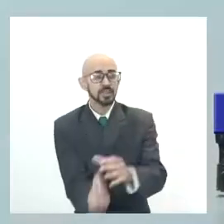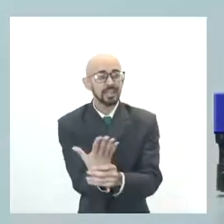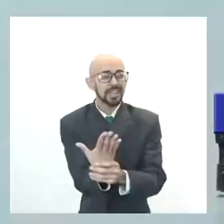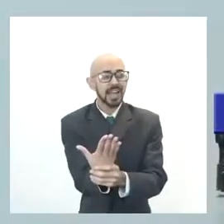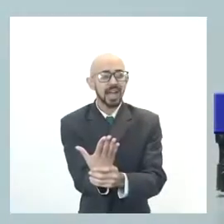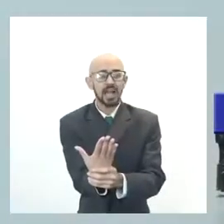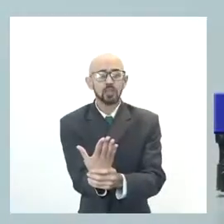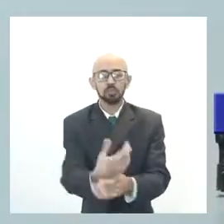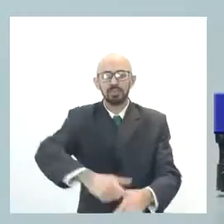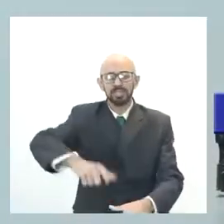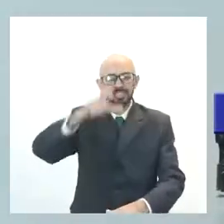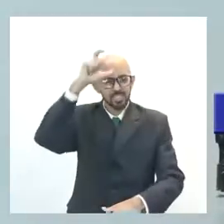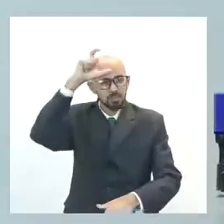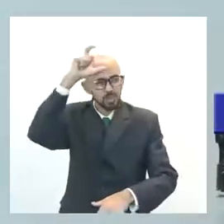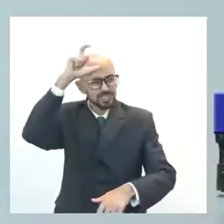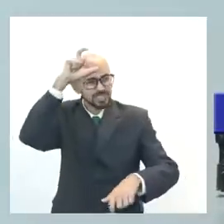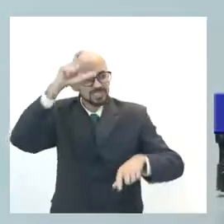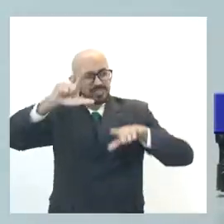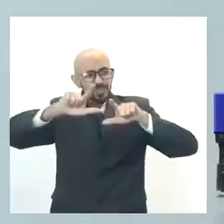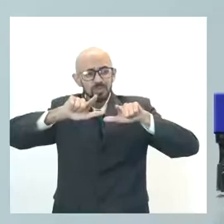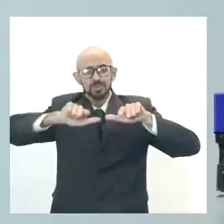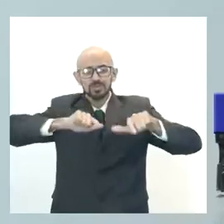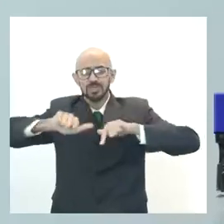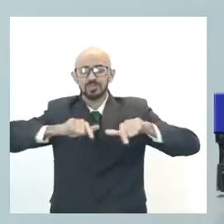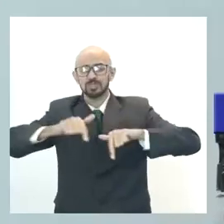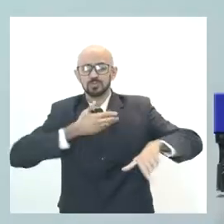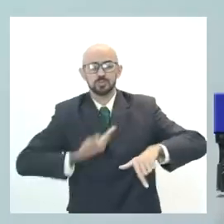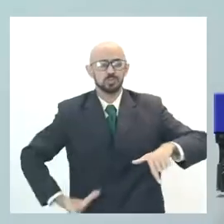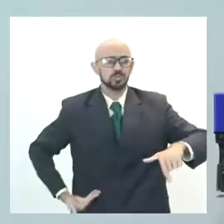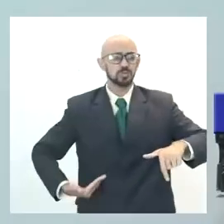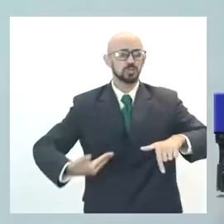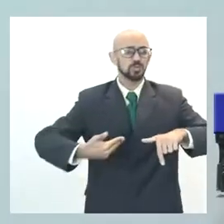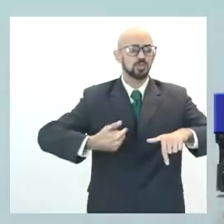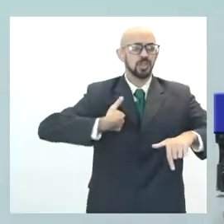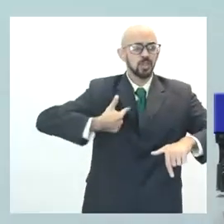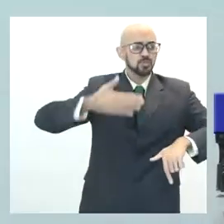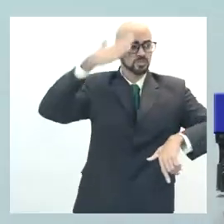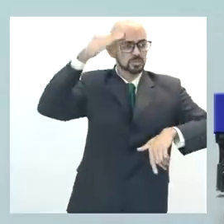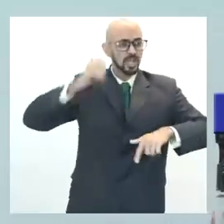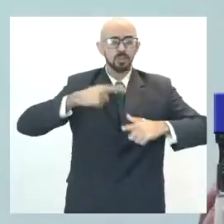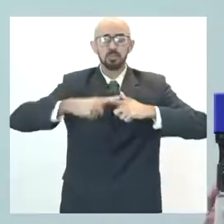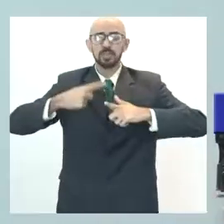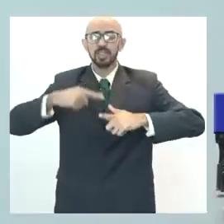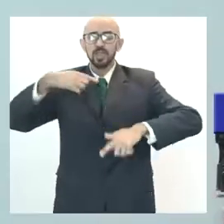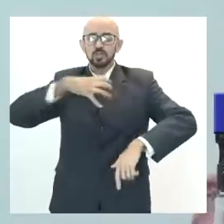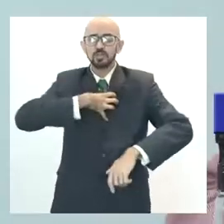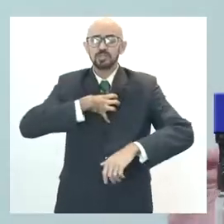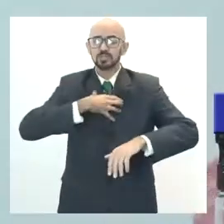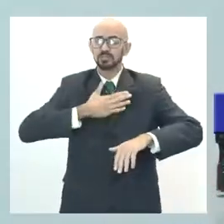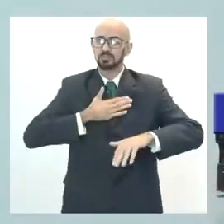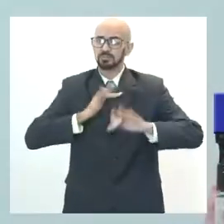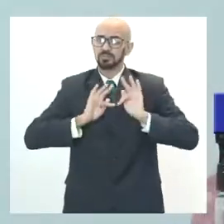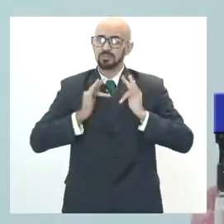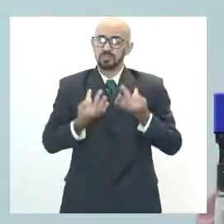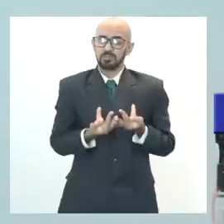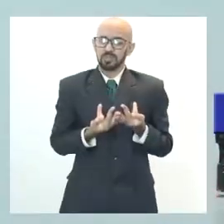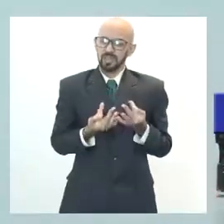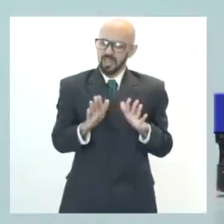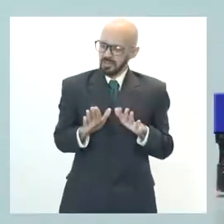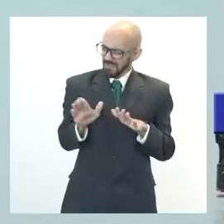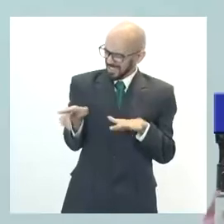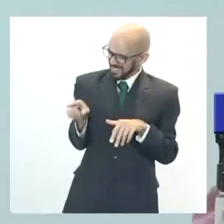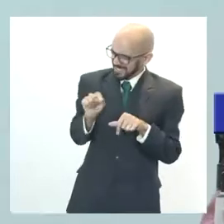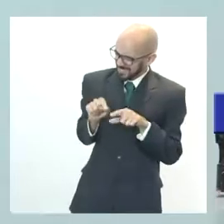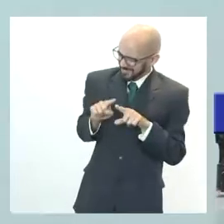uma demonização de serviço público e aí quando eu sempre que eu passo também a família que ele mas Servidor